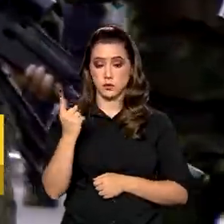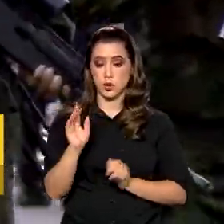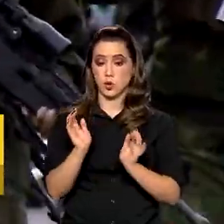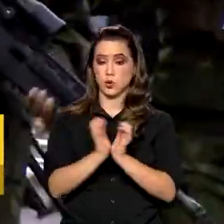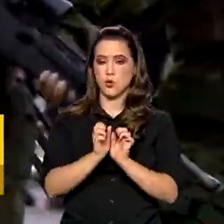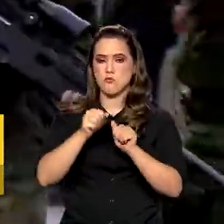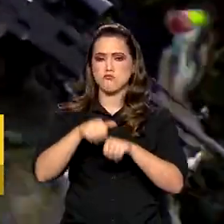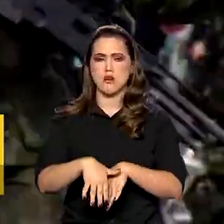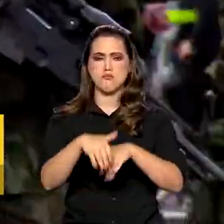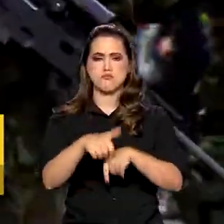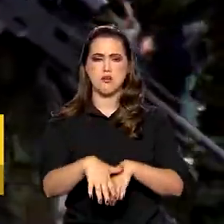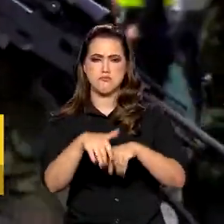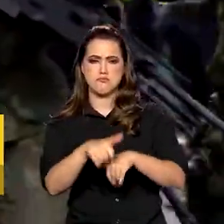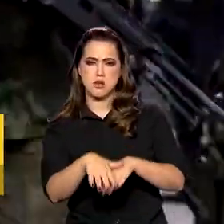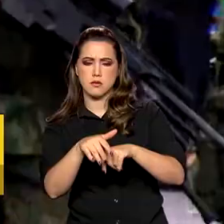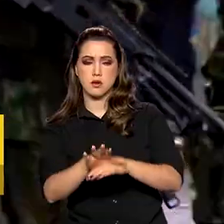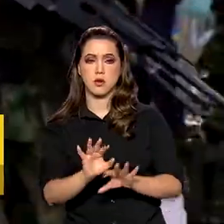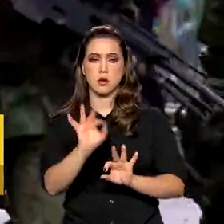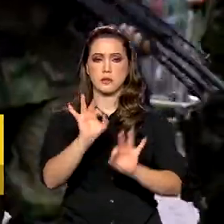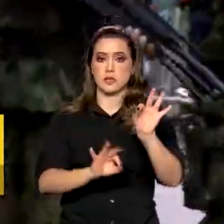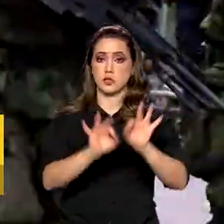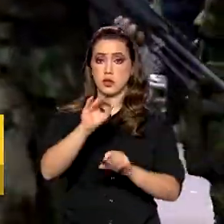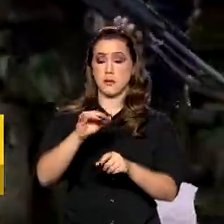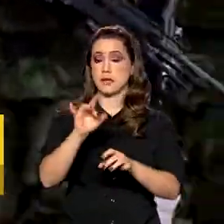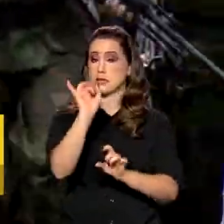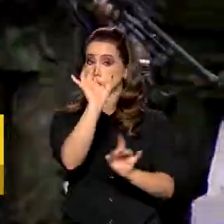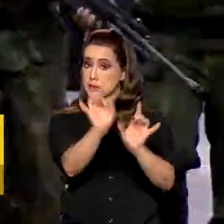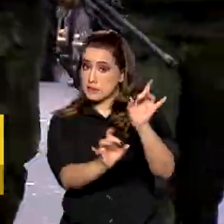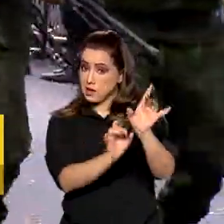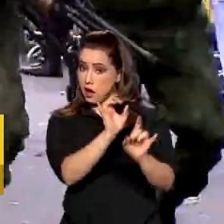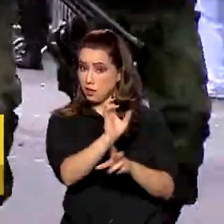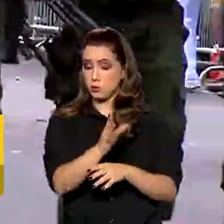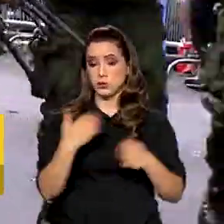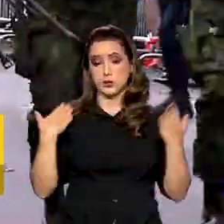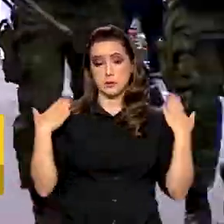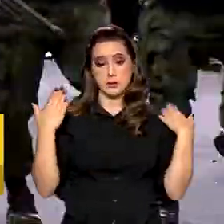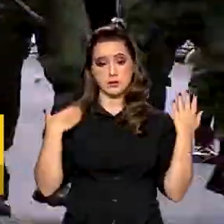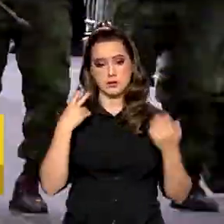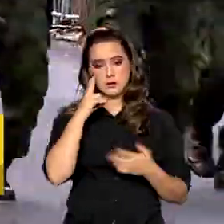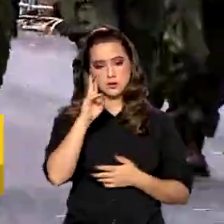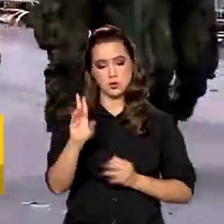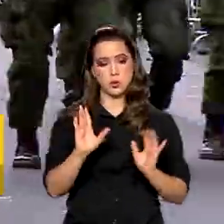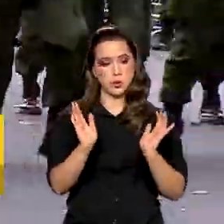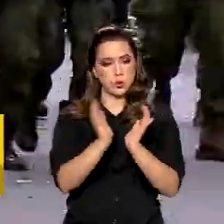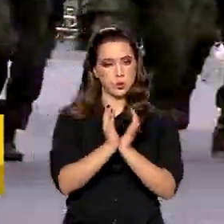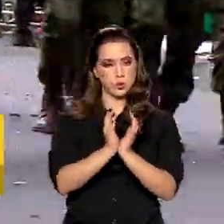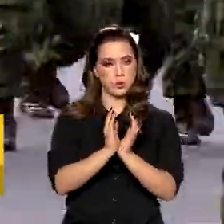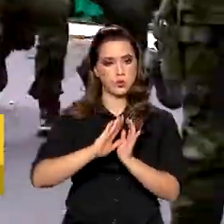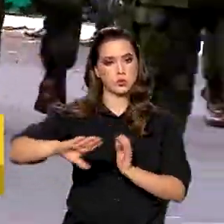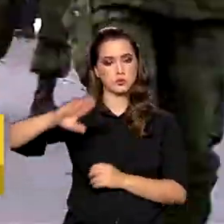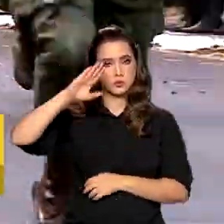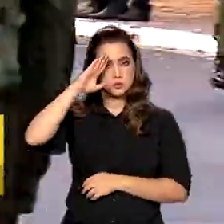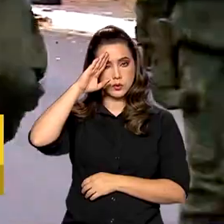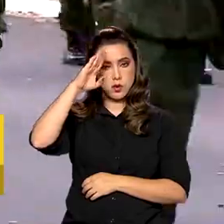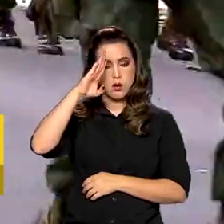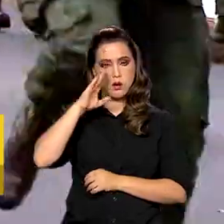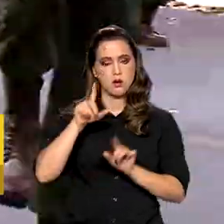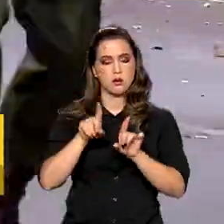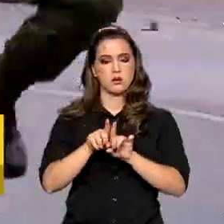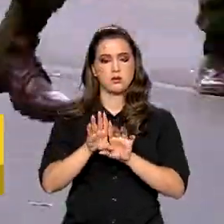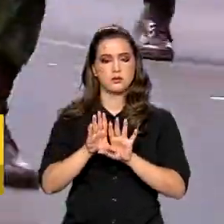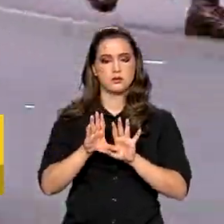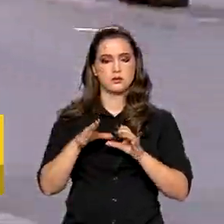tropa de operações especiais da Marinha. É o destacamento composto por militares do Batalhão de Operações